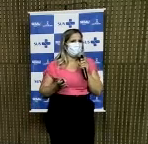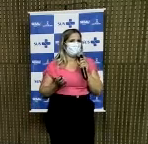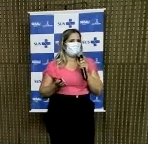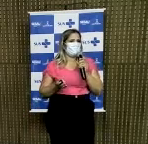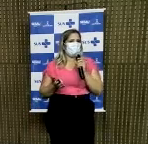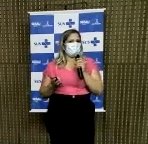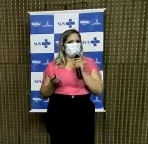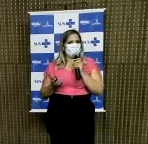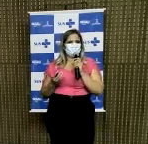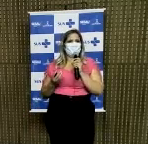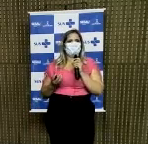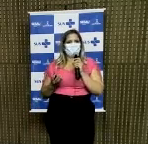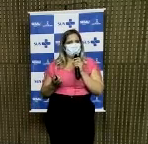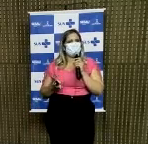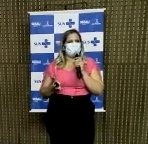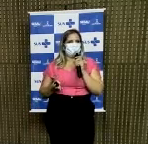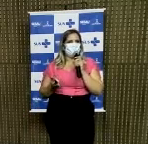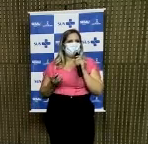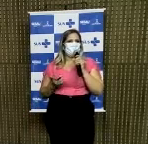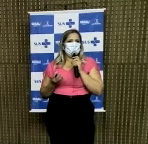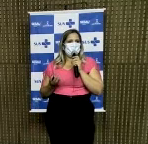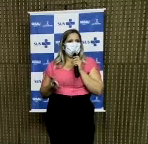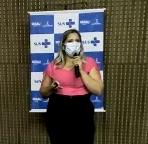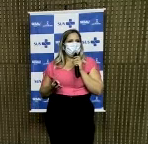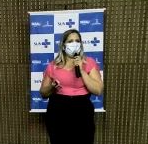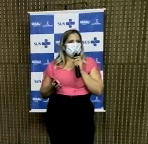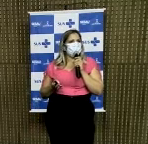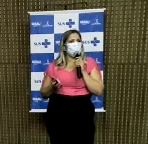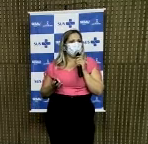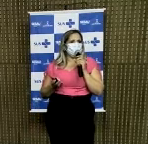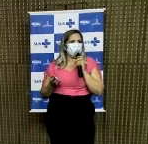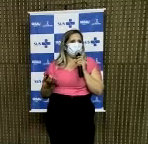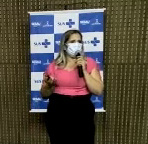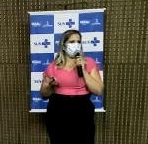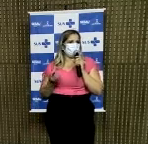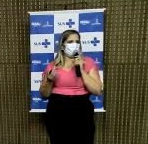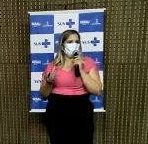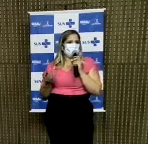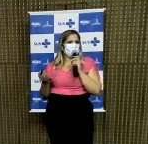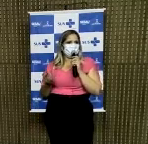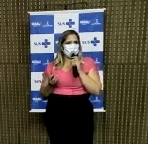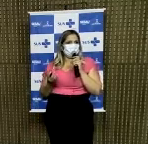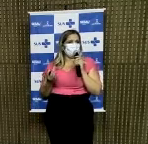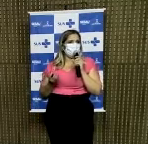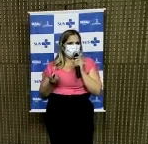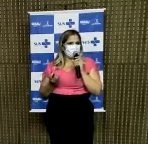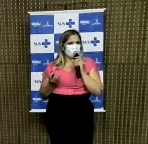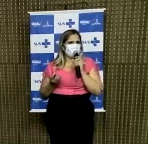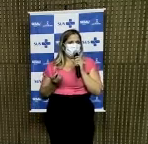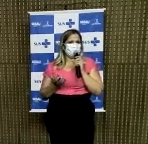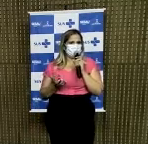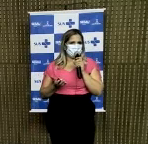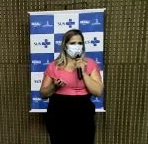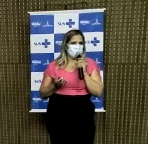veio, eu estou aqui representando uma equipe, né, e os números, é o resultado do nosso trabalho